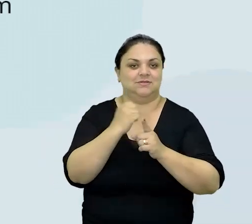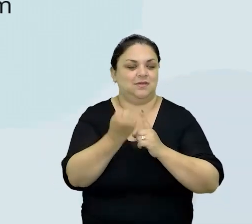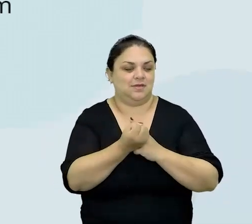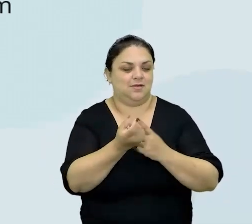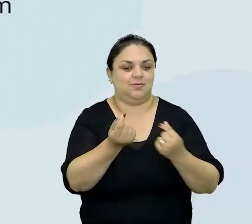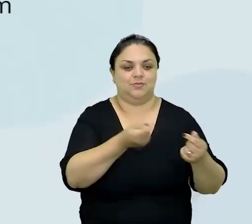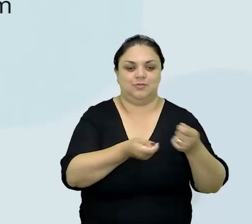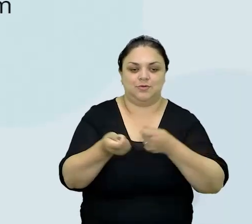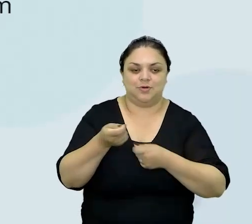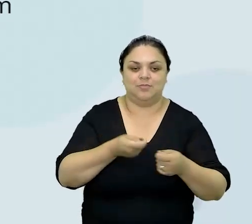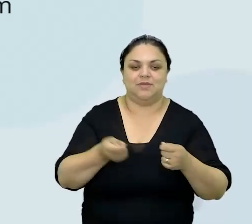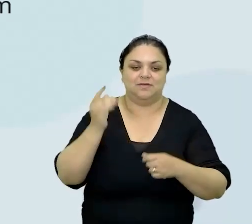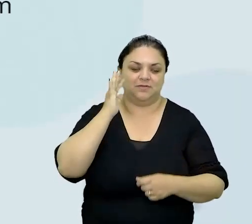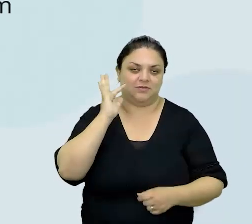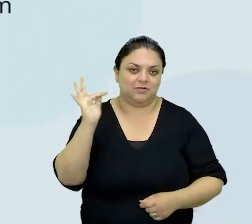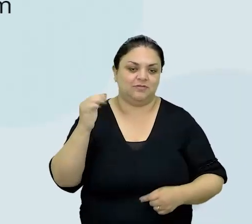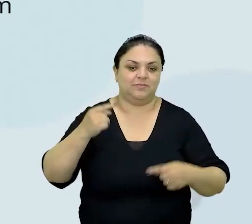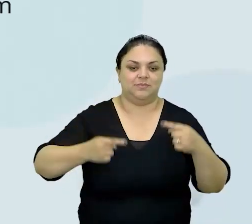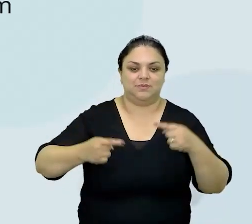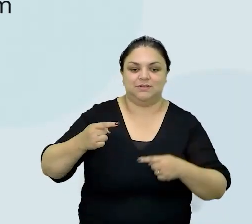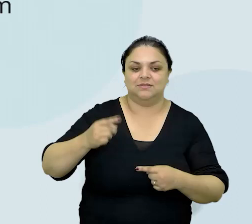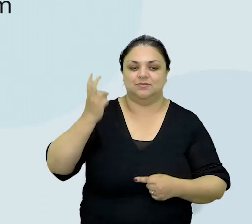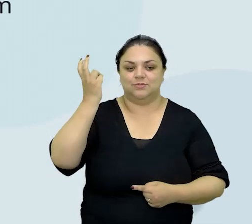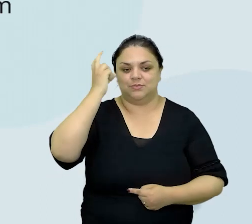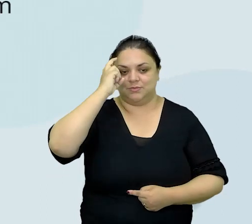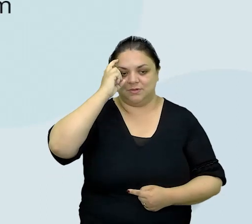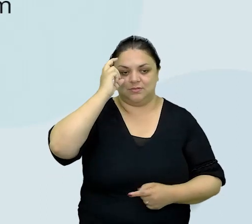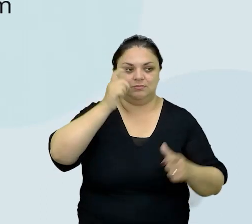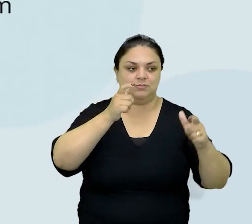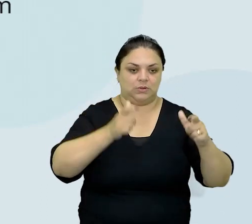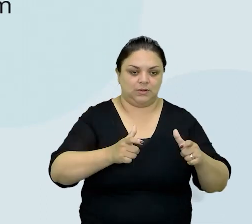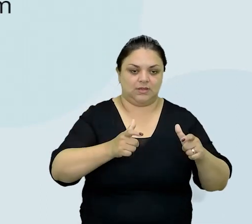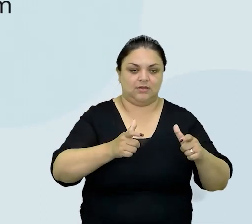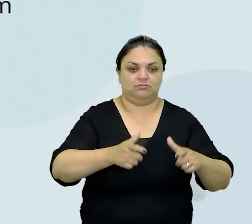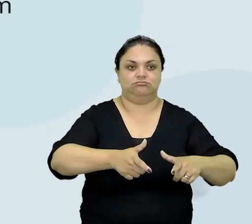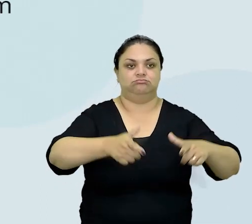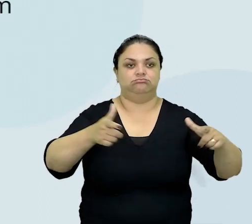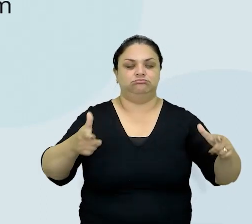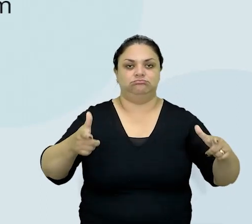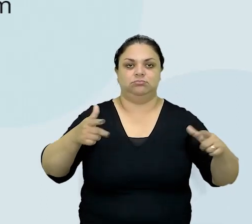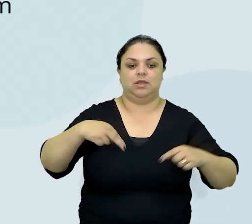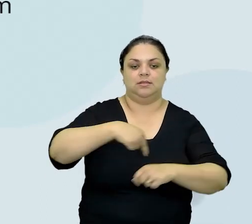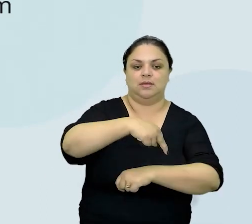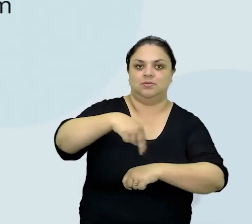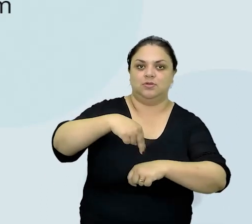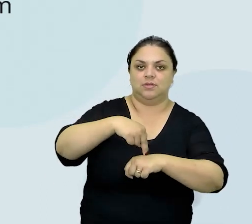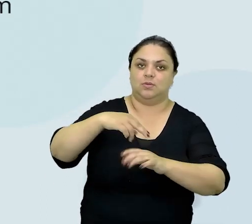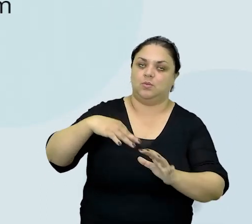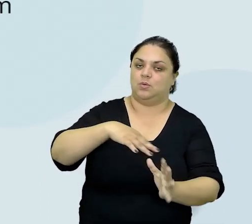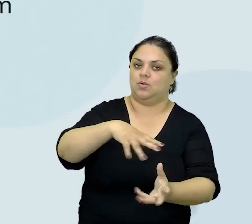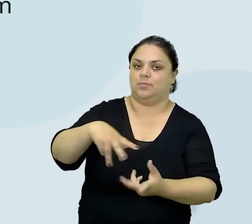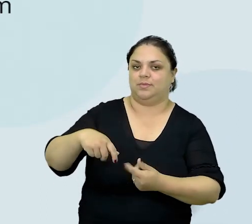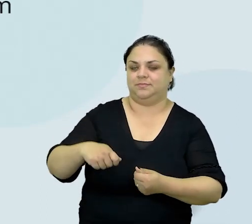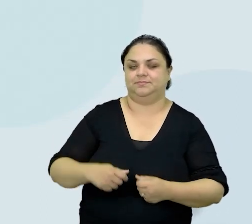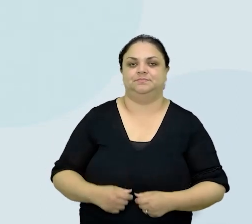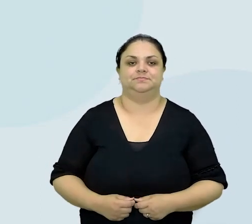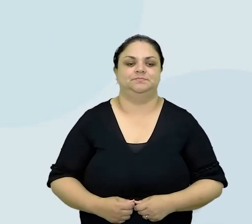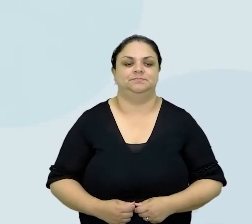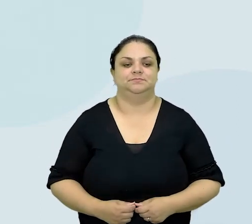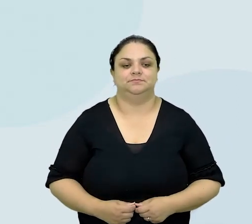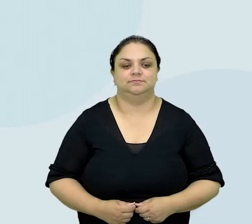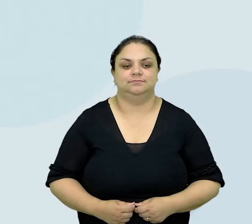social, econômica, filosófica, política ou cultural em âmbito local, regional, nacional ou global.